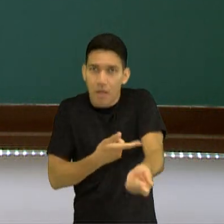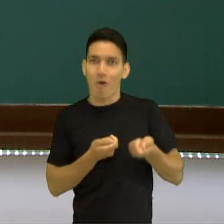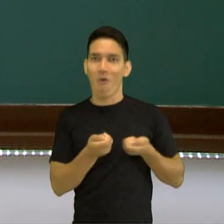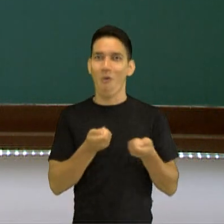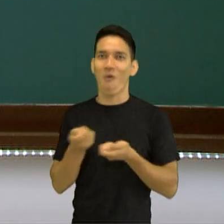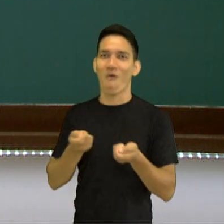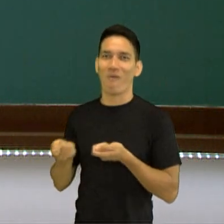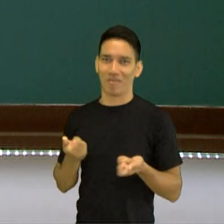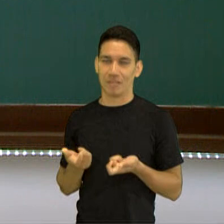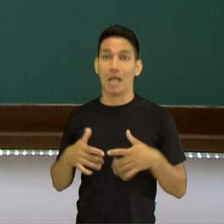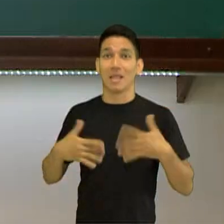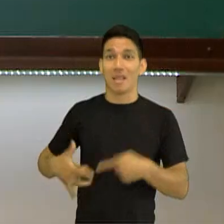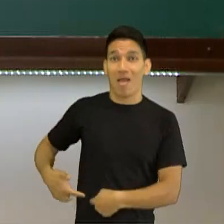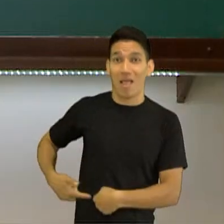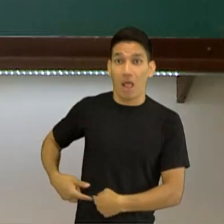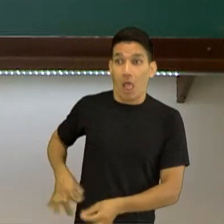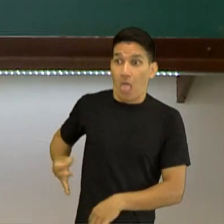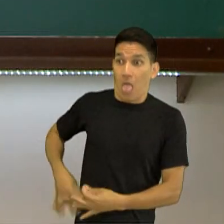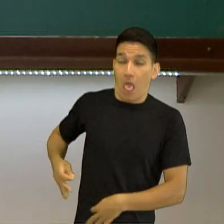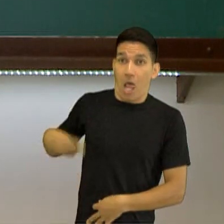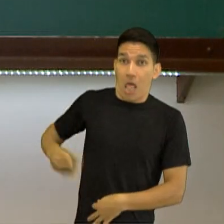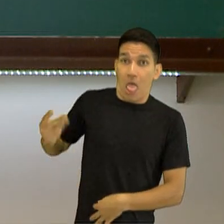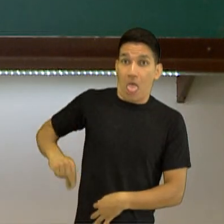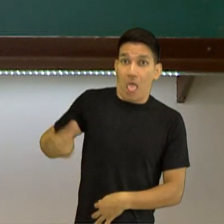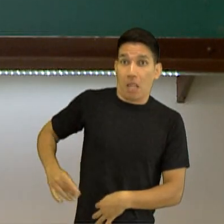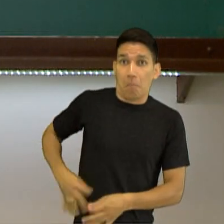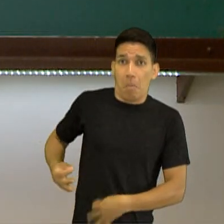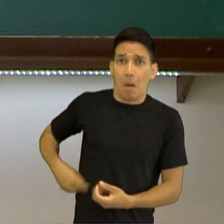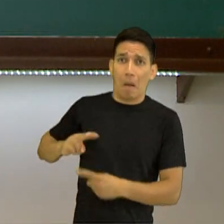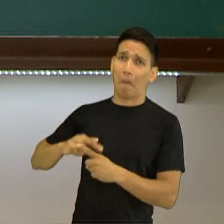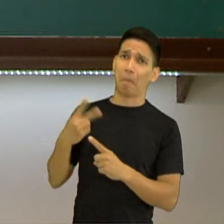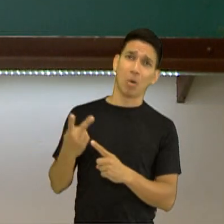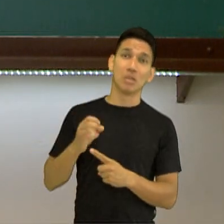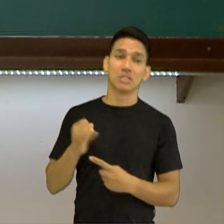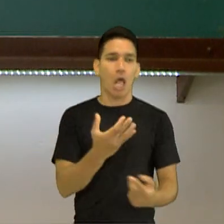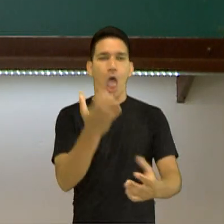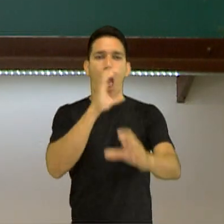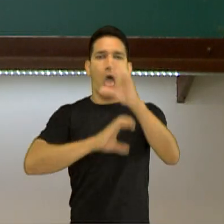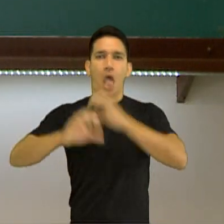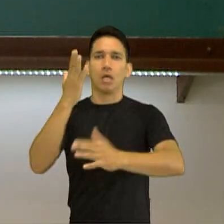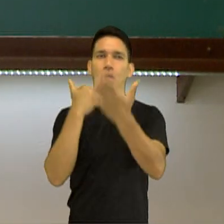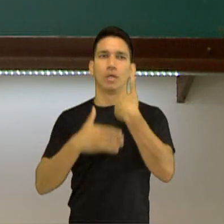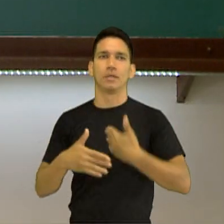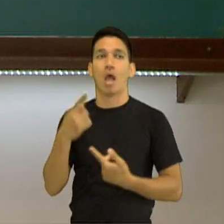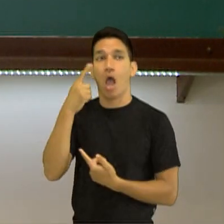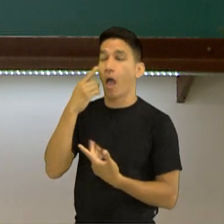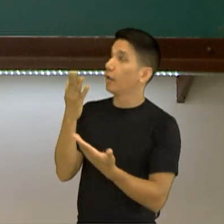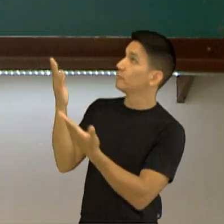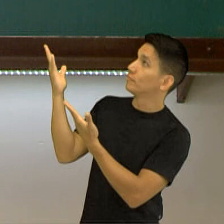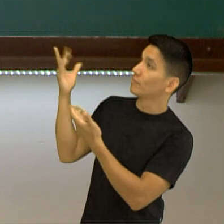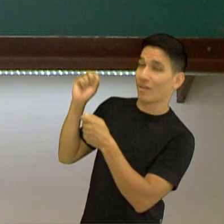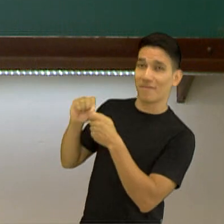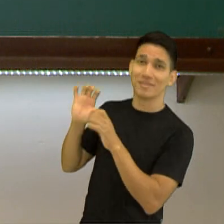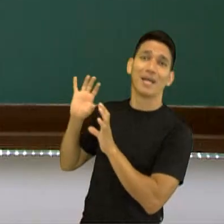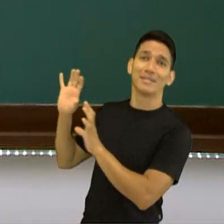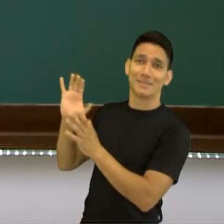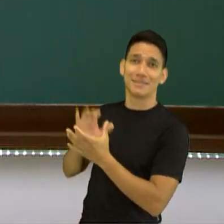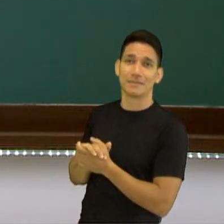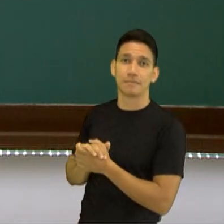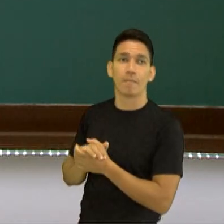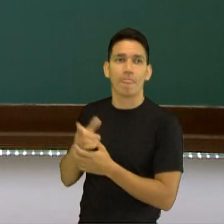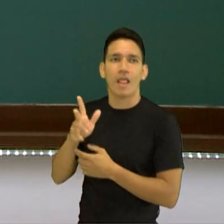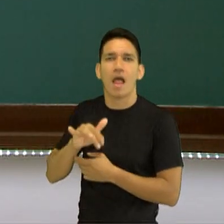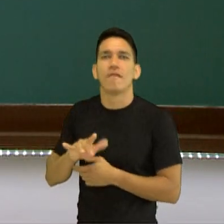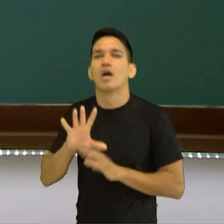trabalhar demais quando consumimos muito carboidrato. Olha só o papel da insulina. A insulina ela vai